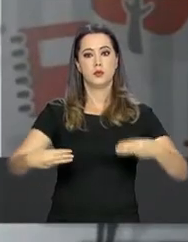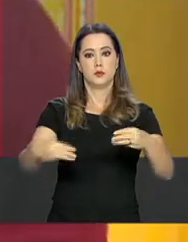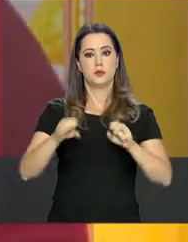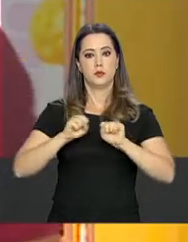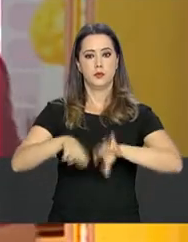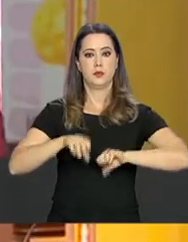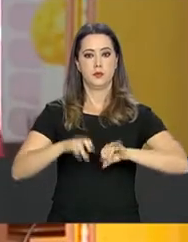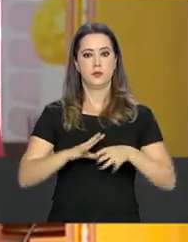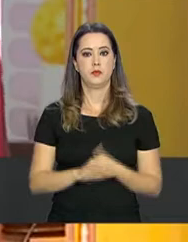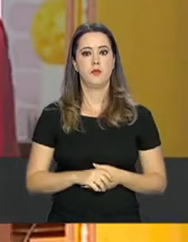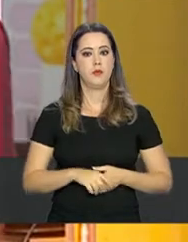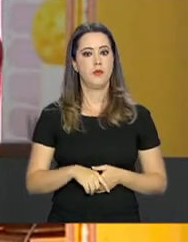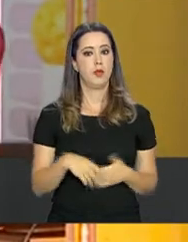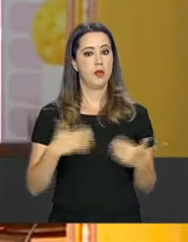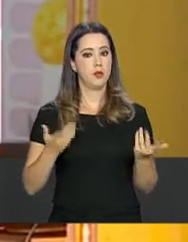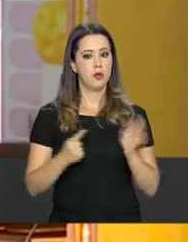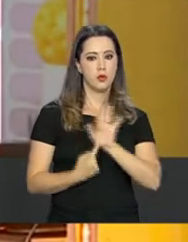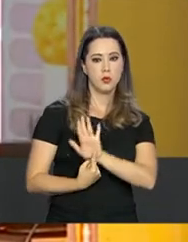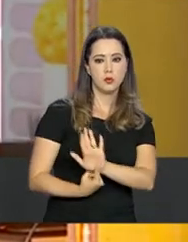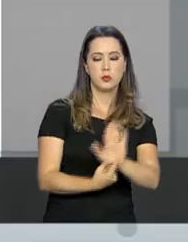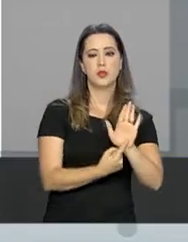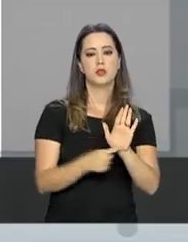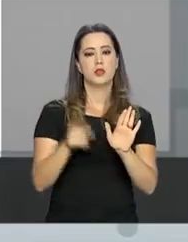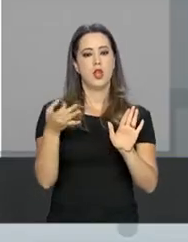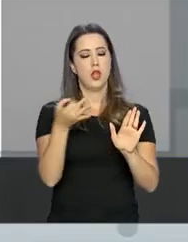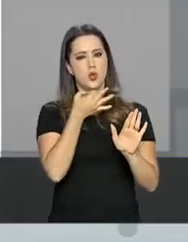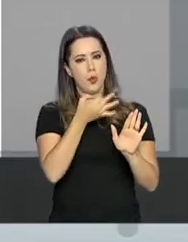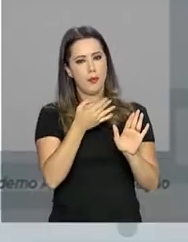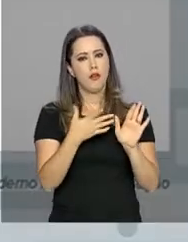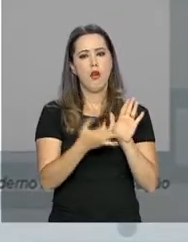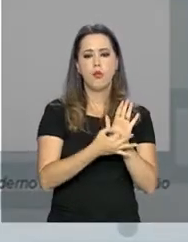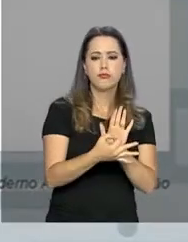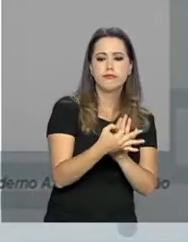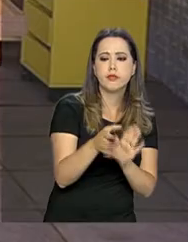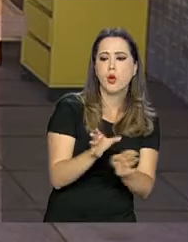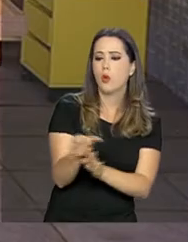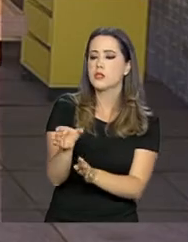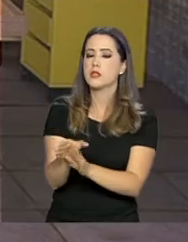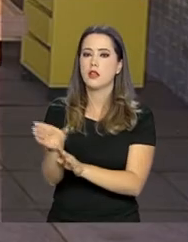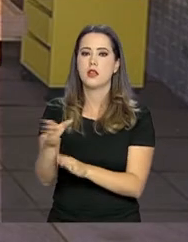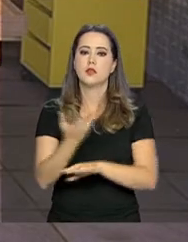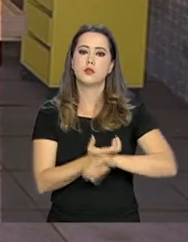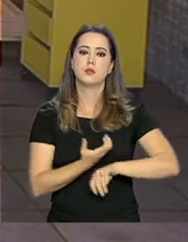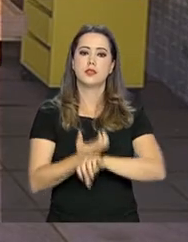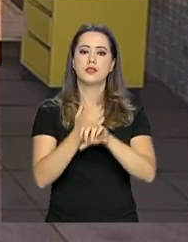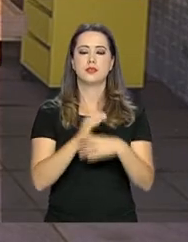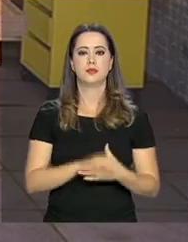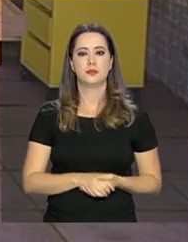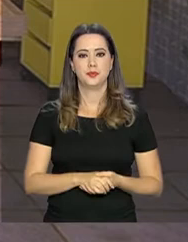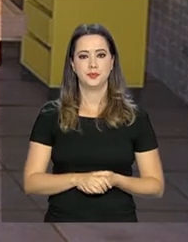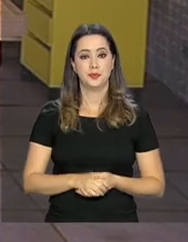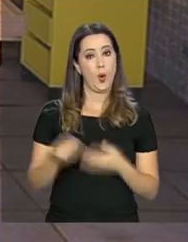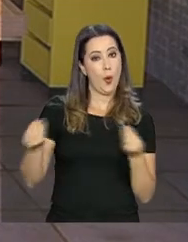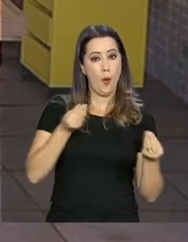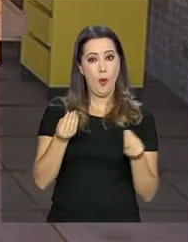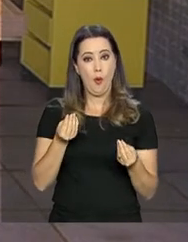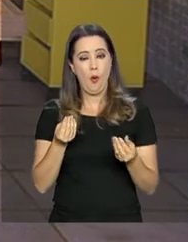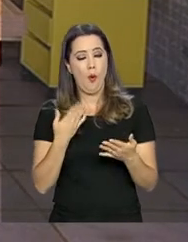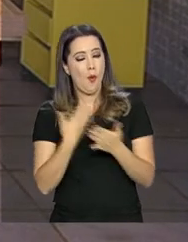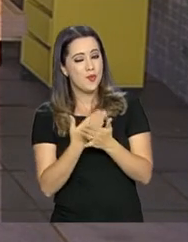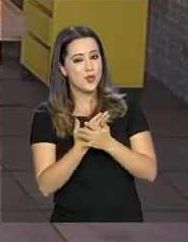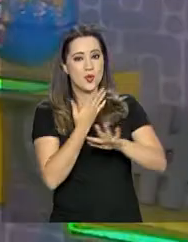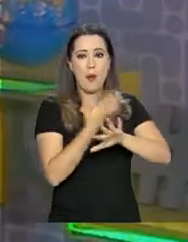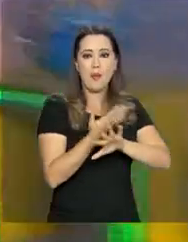Educação. A atração oferece dicas e conteúdos para os estudantes. Que tal uma plataforma para estudar matemática e